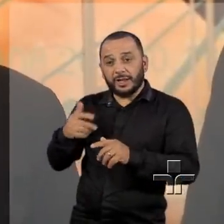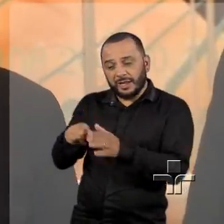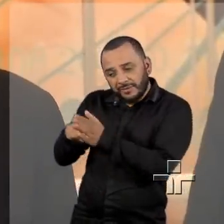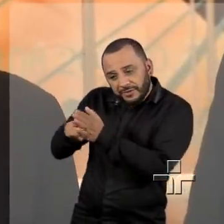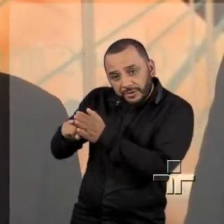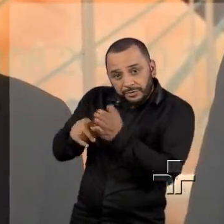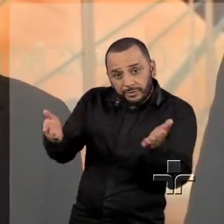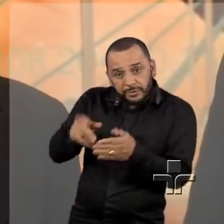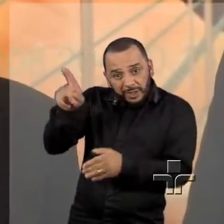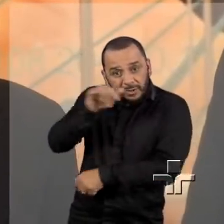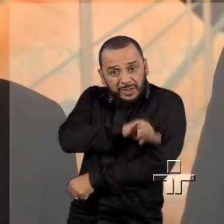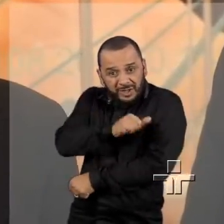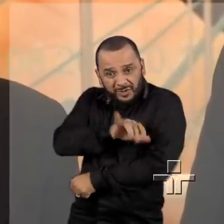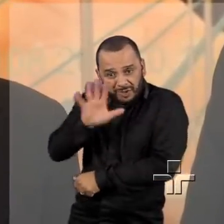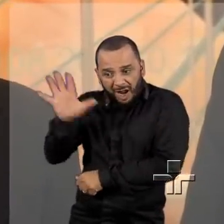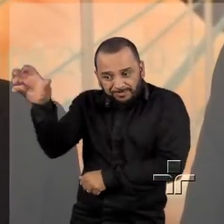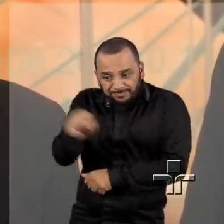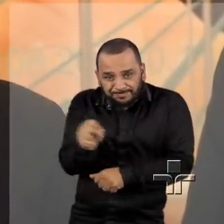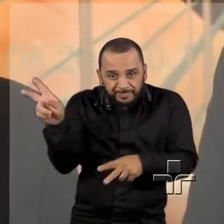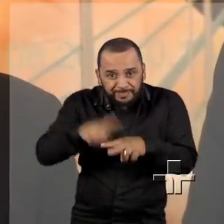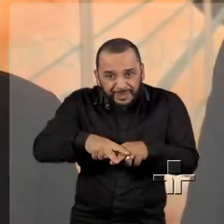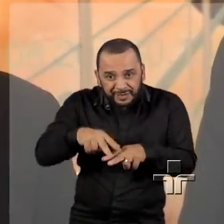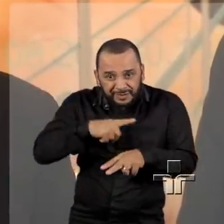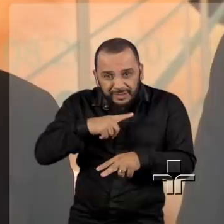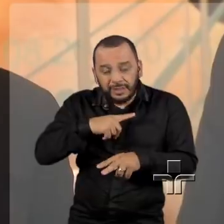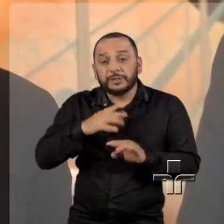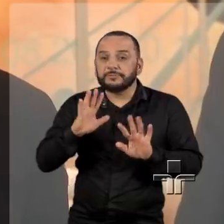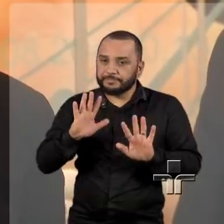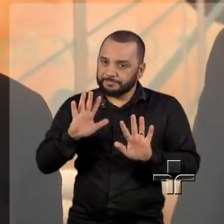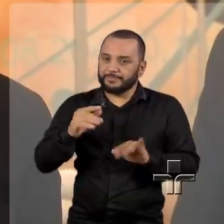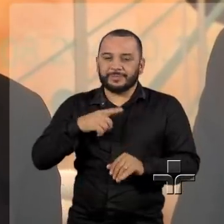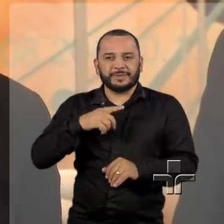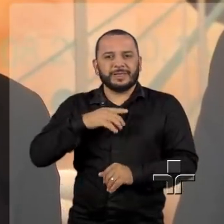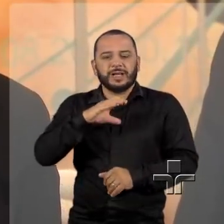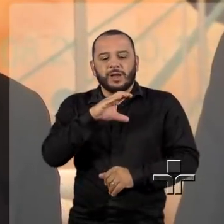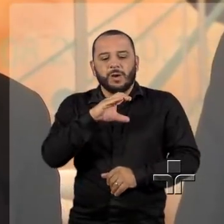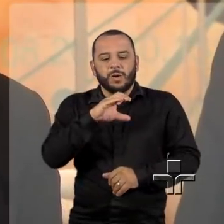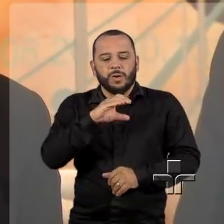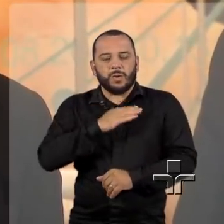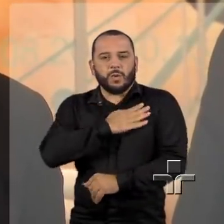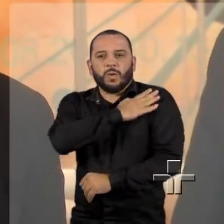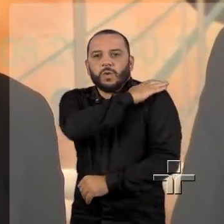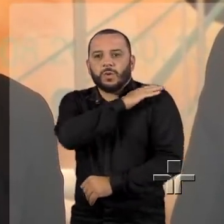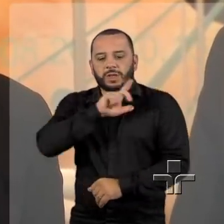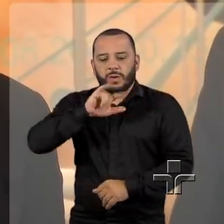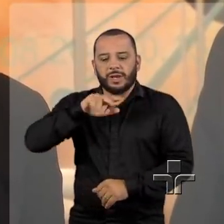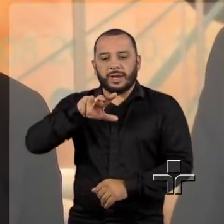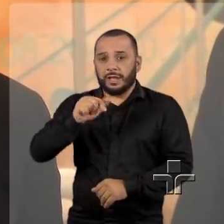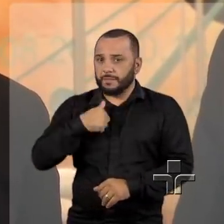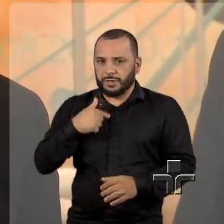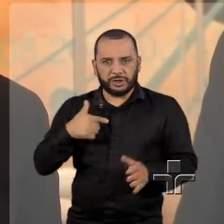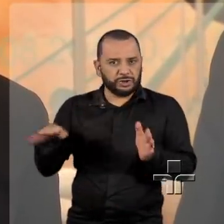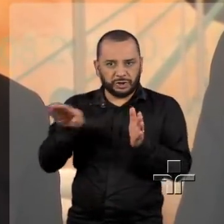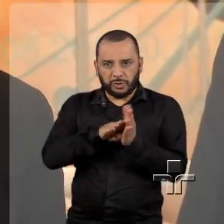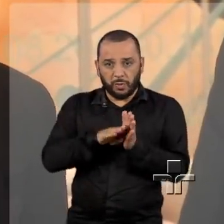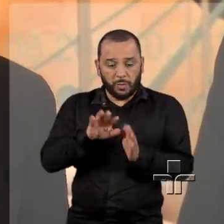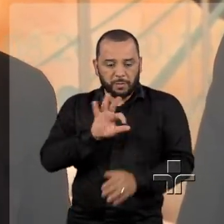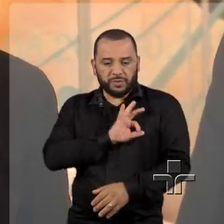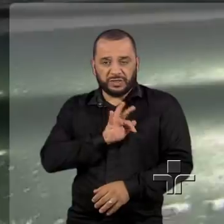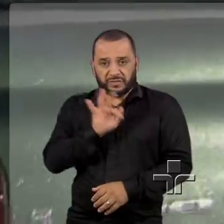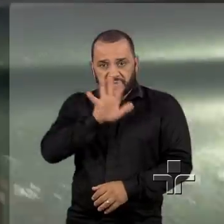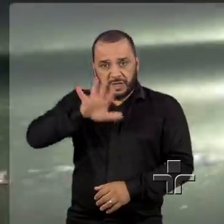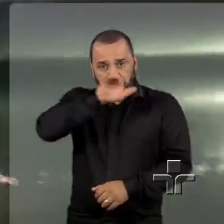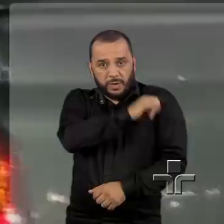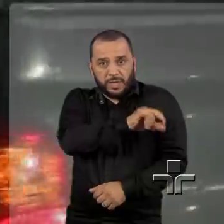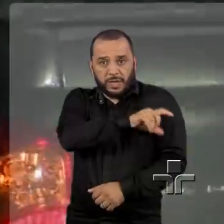Olha, Joyce, as últimas informações que nós temos, o Coronel Lima ainda não chegou à sede da Polícia Federal no Rio de Janeiro. Os outros já estão atrás